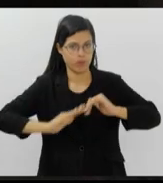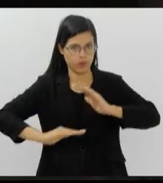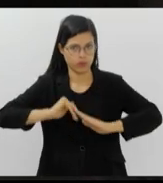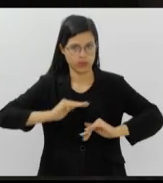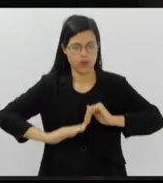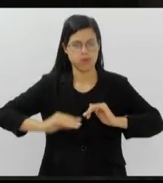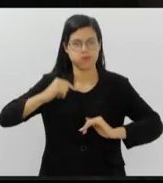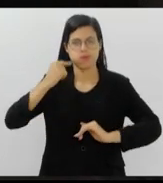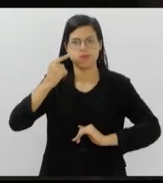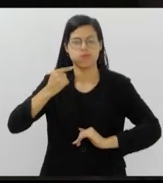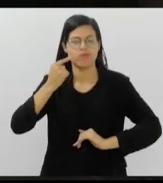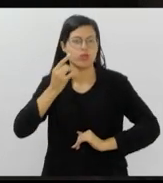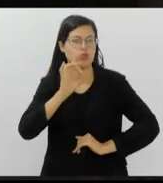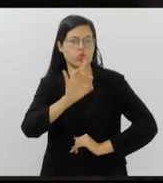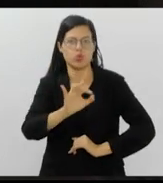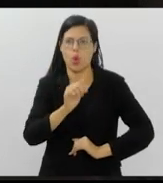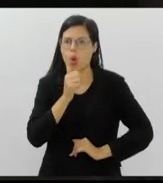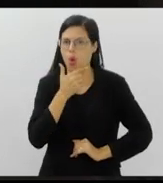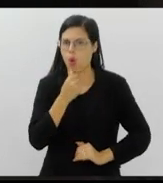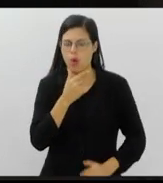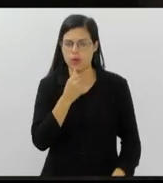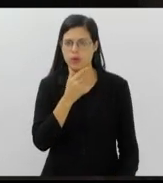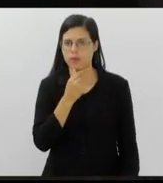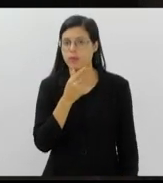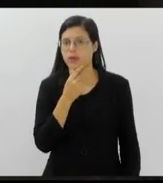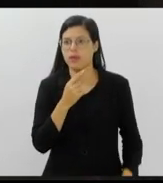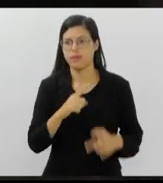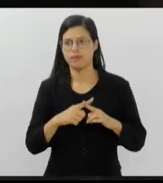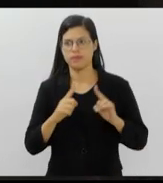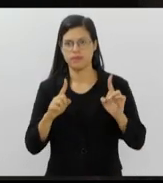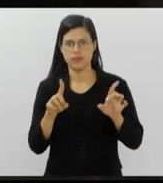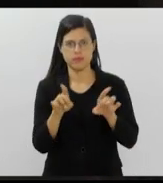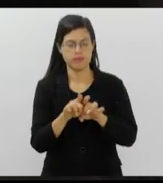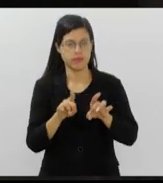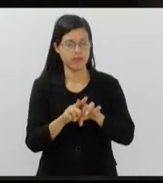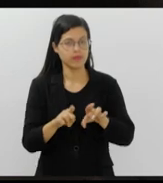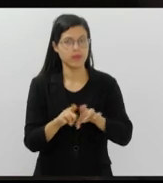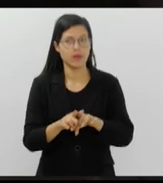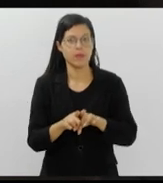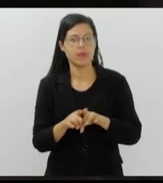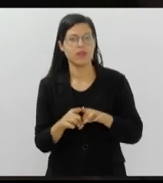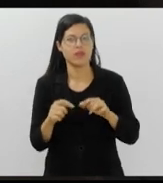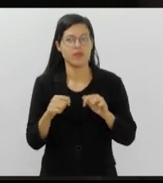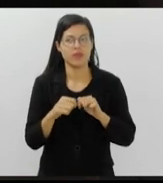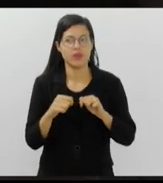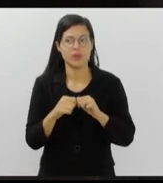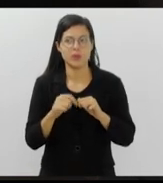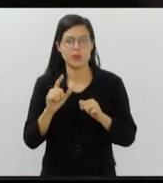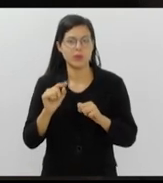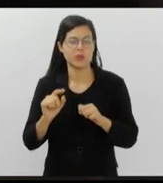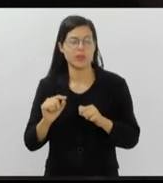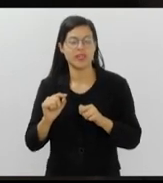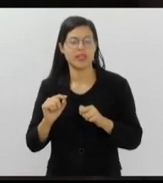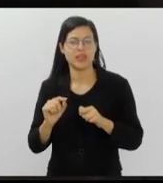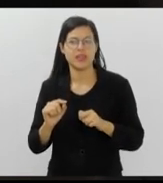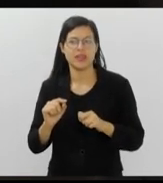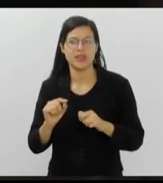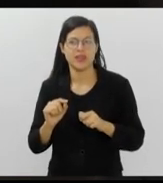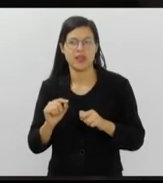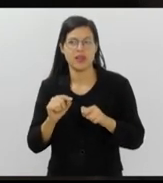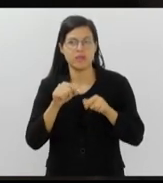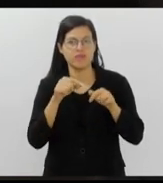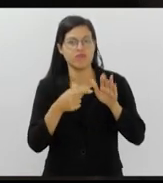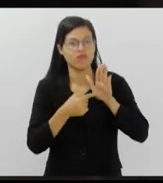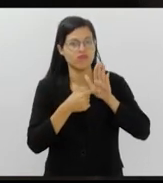era um privilégio masculino, mas também desfraudou bandeiras da